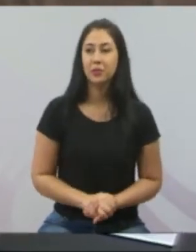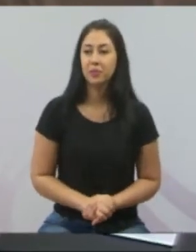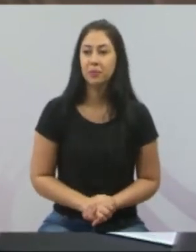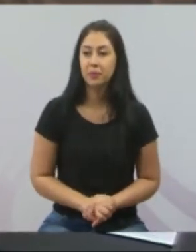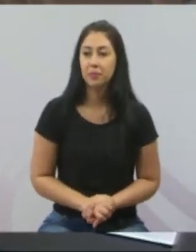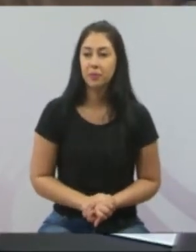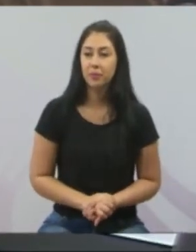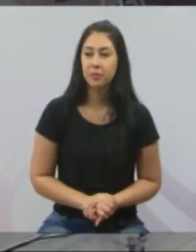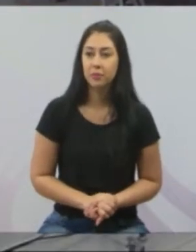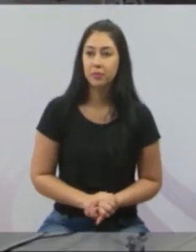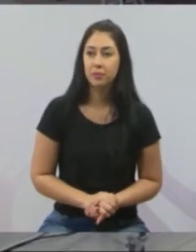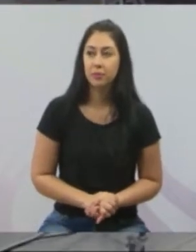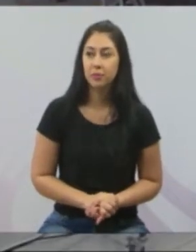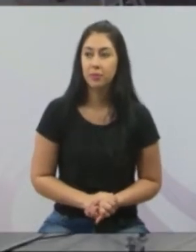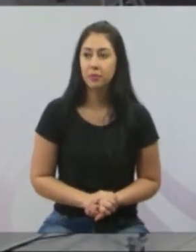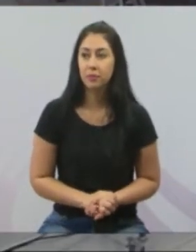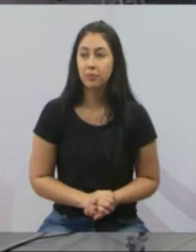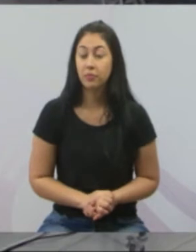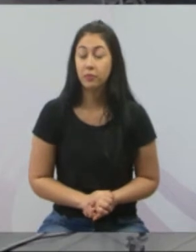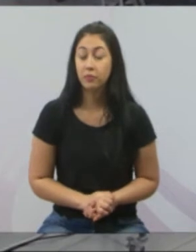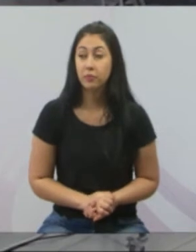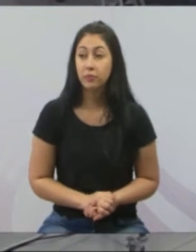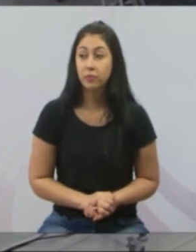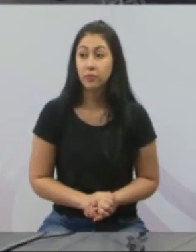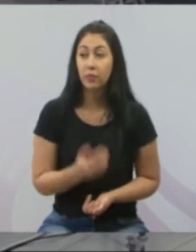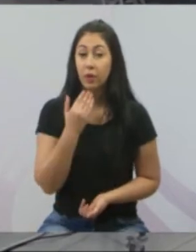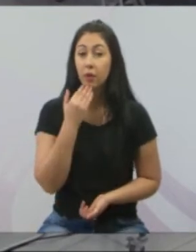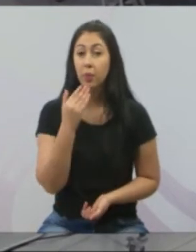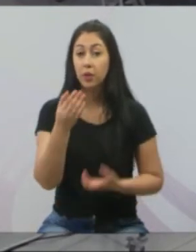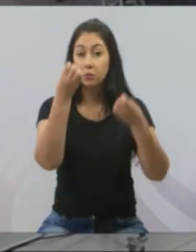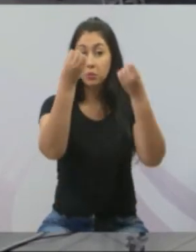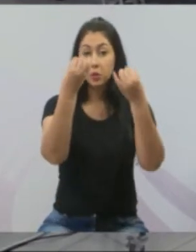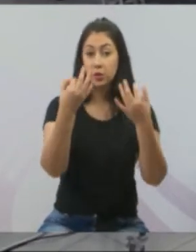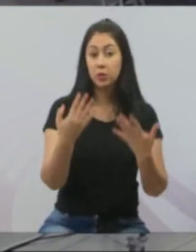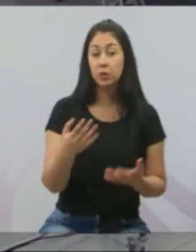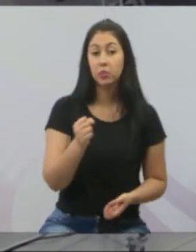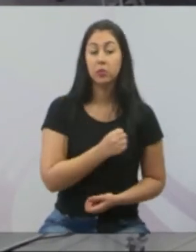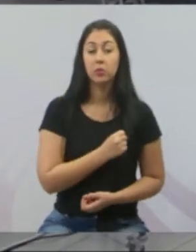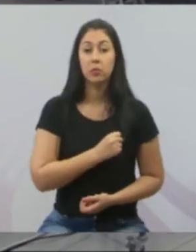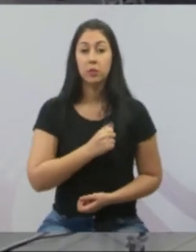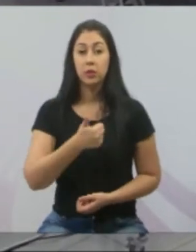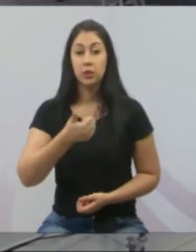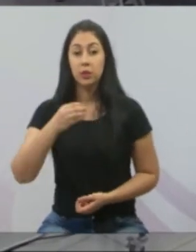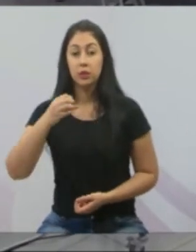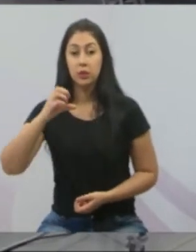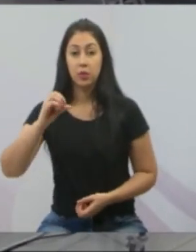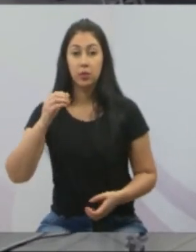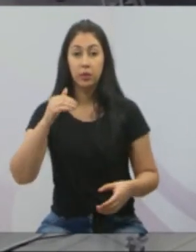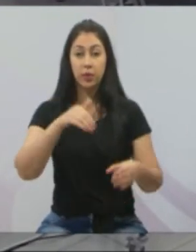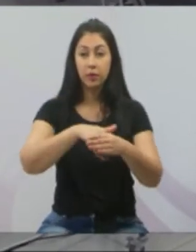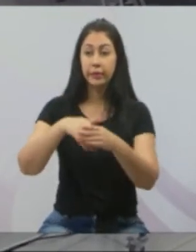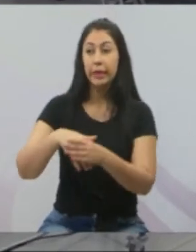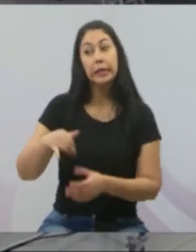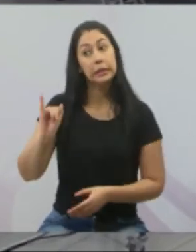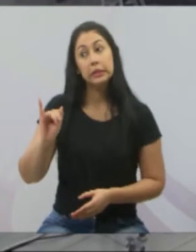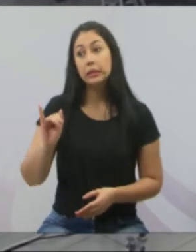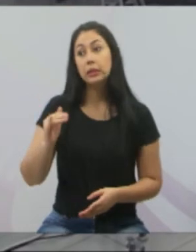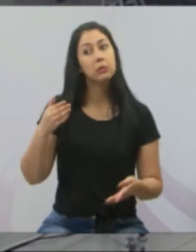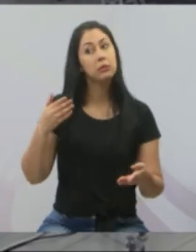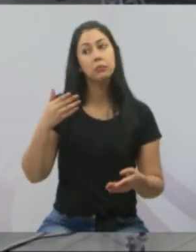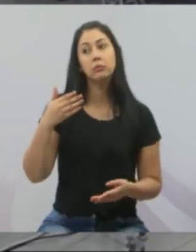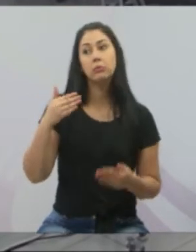colocaram o posteamento agora, o posteamento não foi colocado recentemente, então é a manutenção mesmo. E ali é um trecho